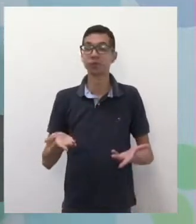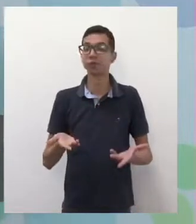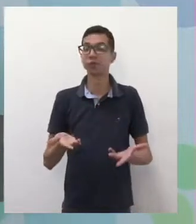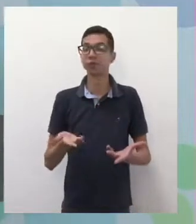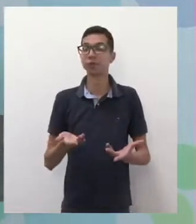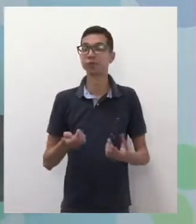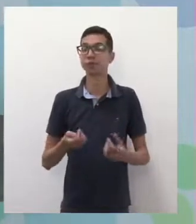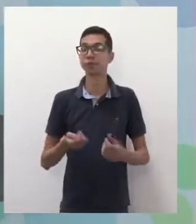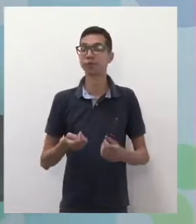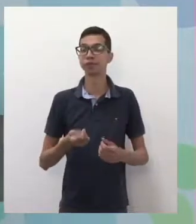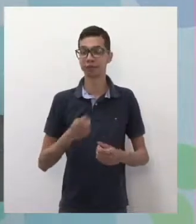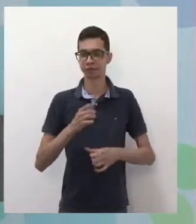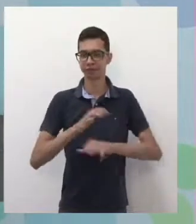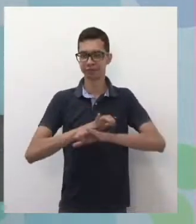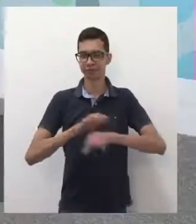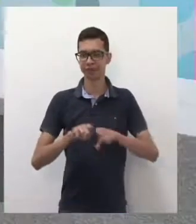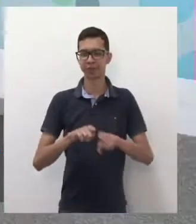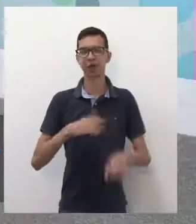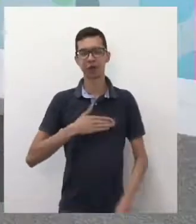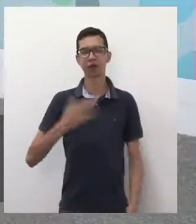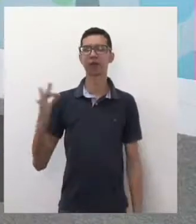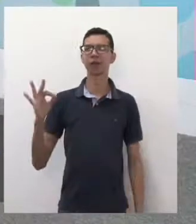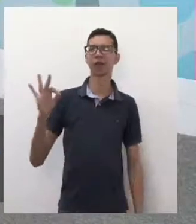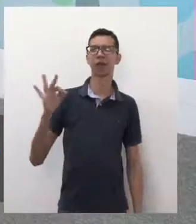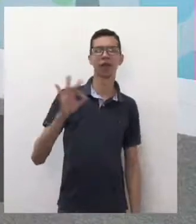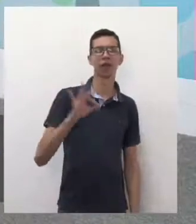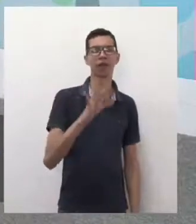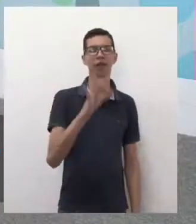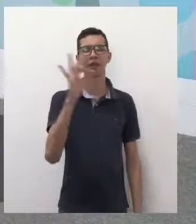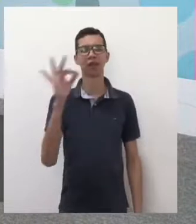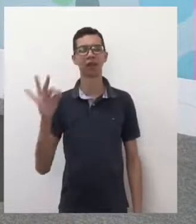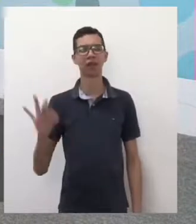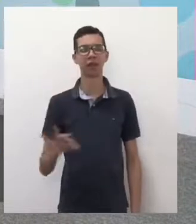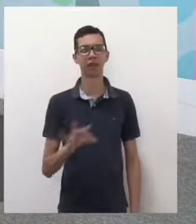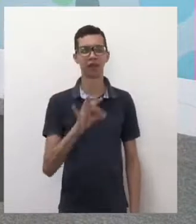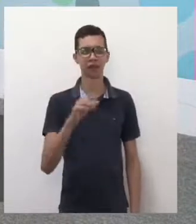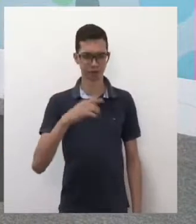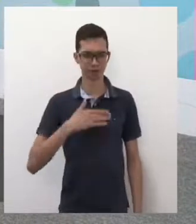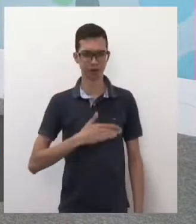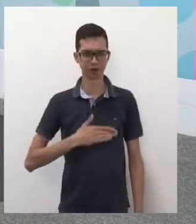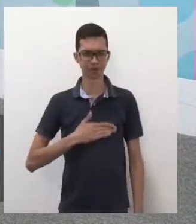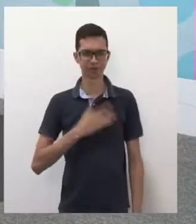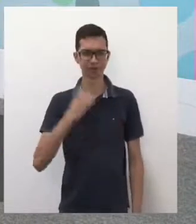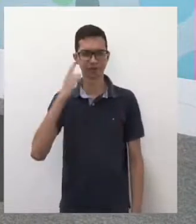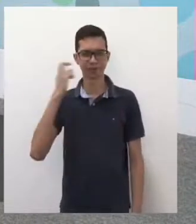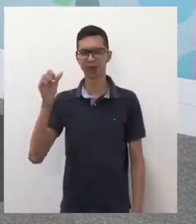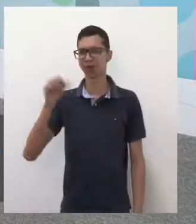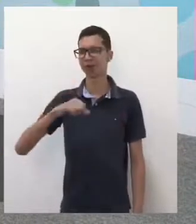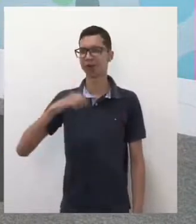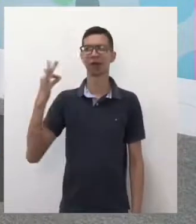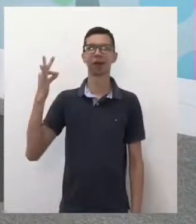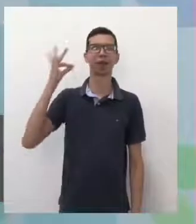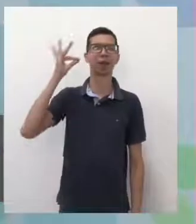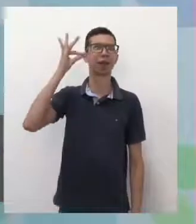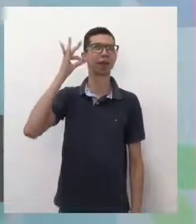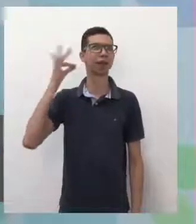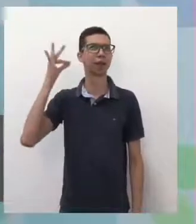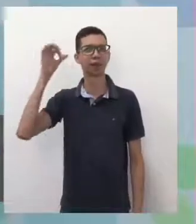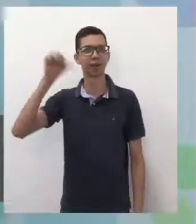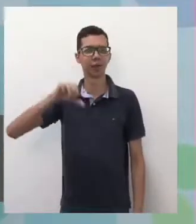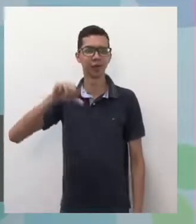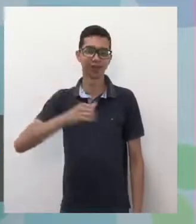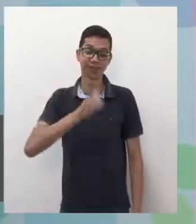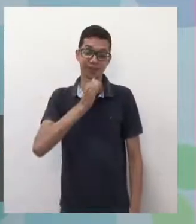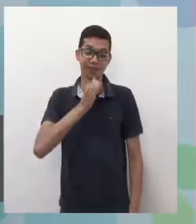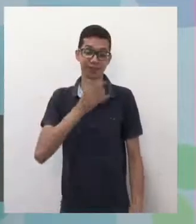de mosquito, né, Diogo? Então. Adoro dormir com o pernilongo fazendo barulho no meu... Bom, pode ser, né? Sei